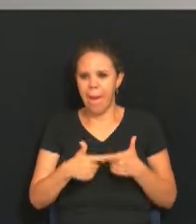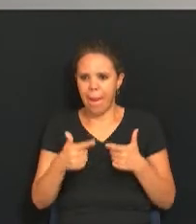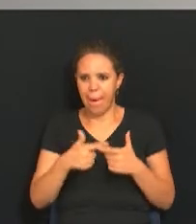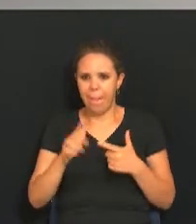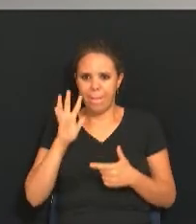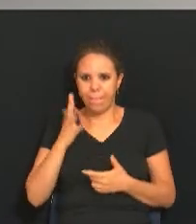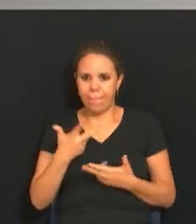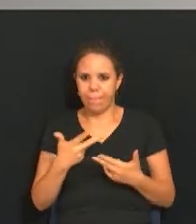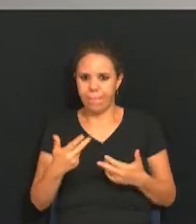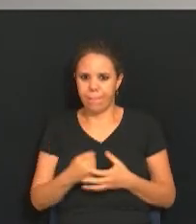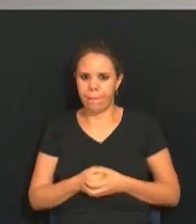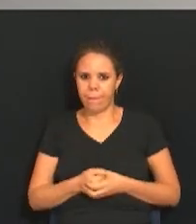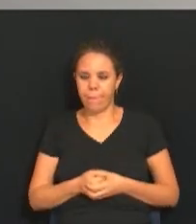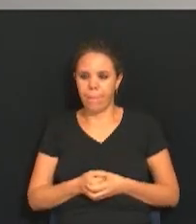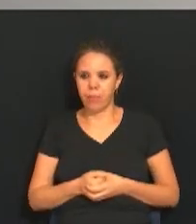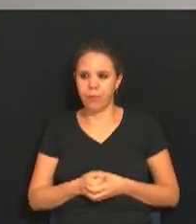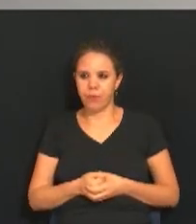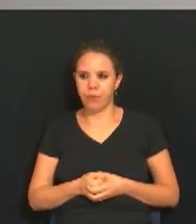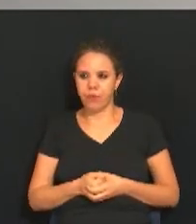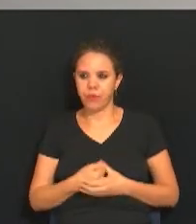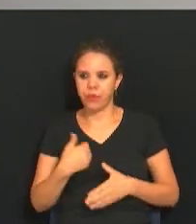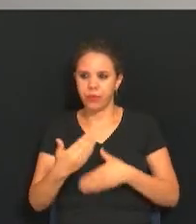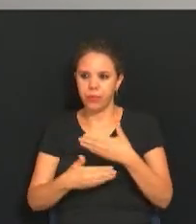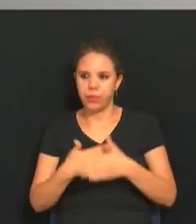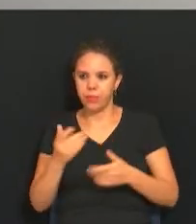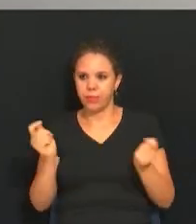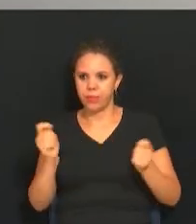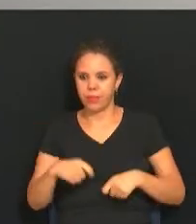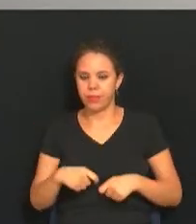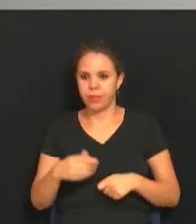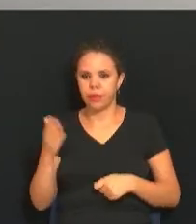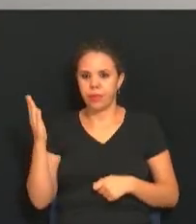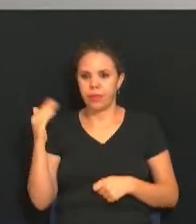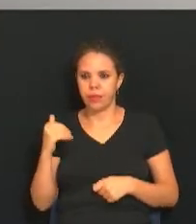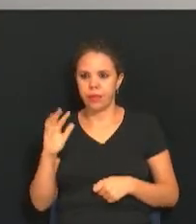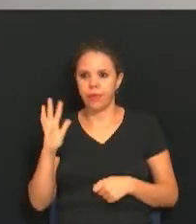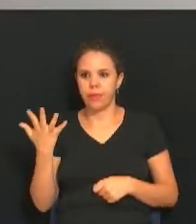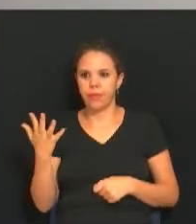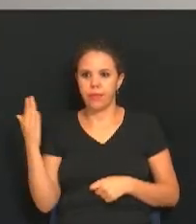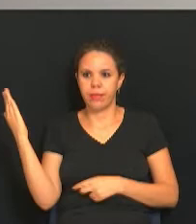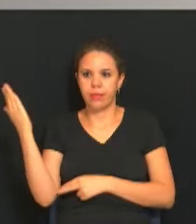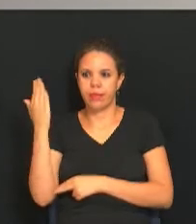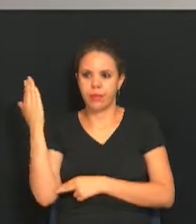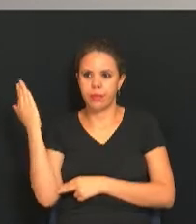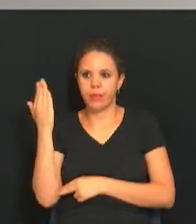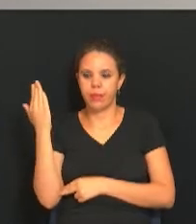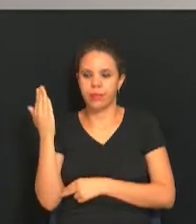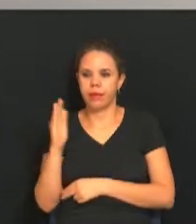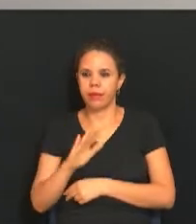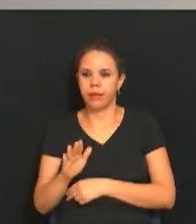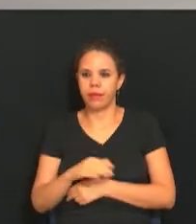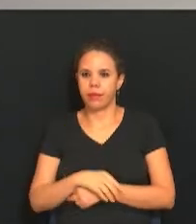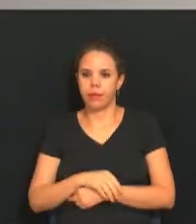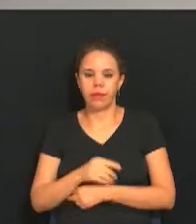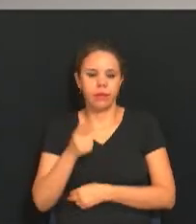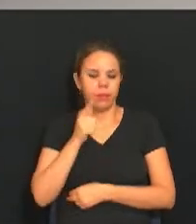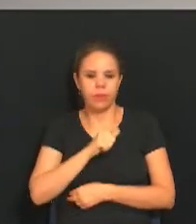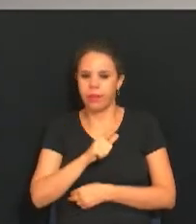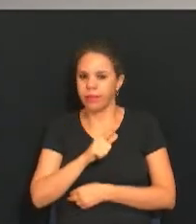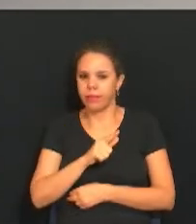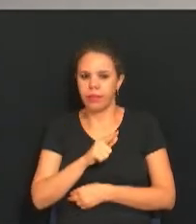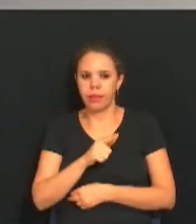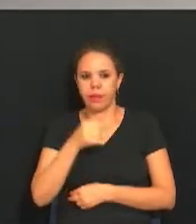ser resolvido, não é, à medida do possível, porque a gente sabe que os eventos climáticos nem sempre a gente consegue